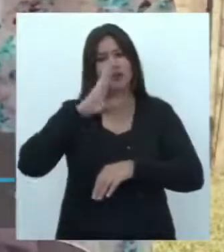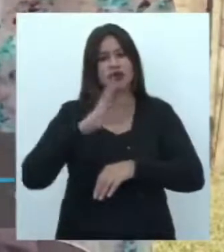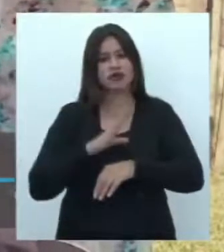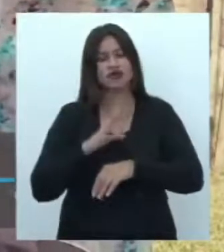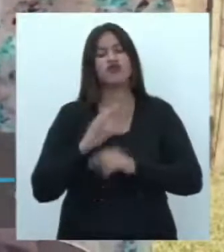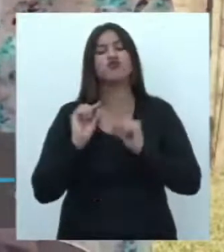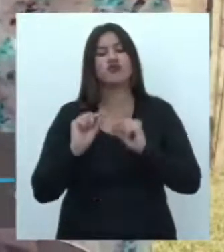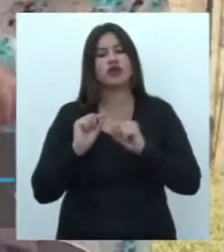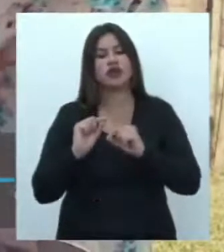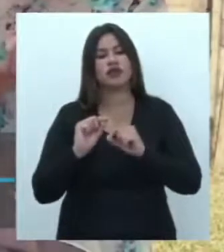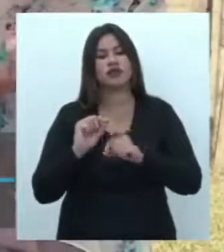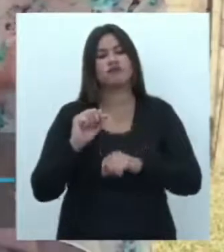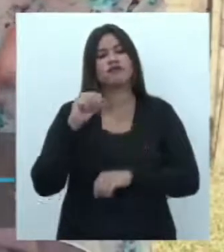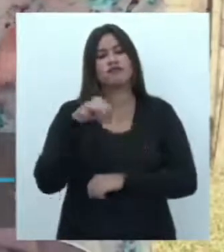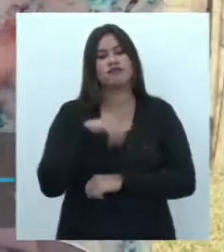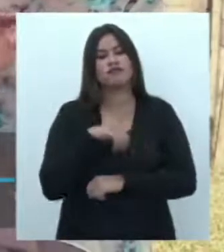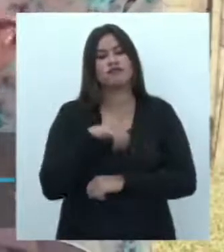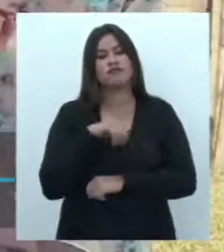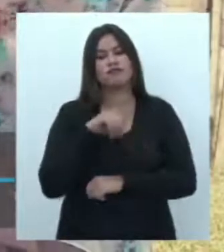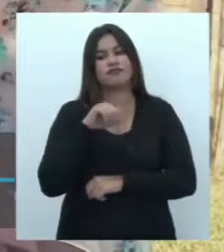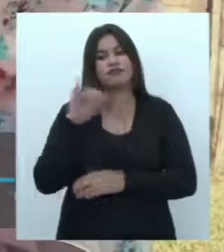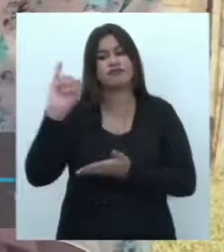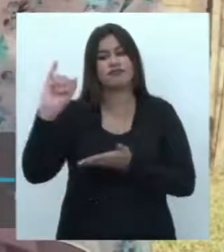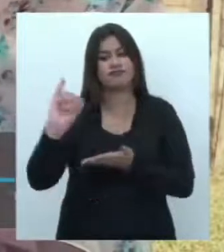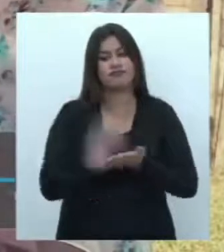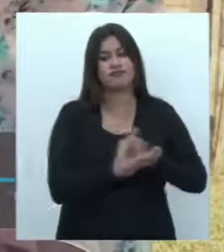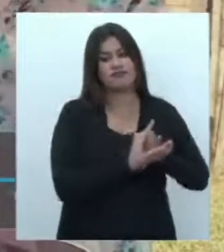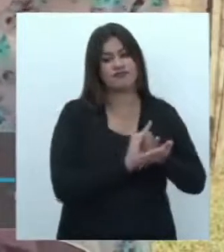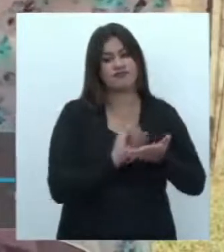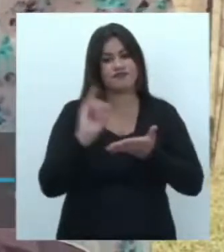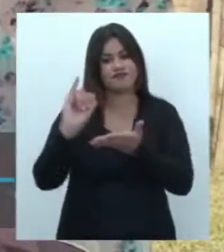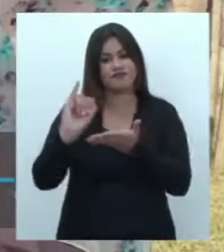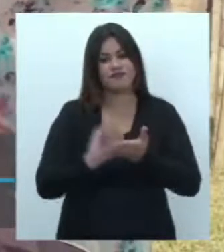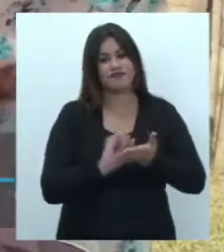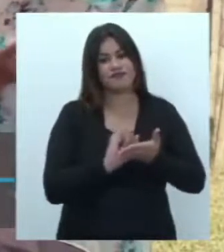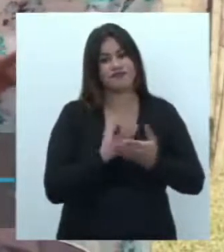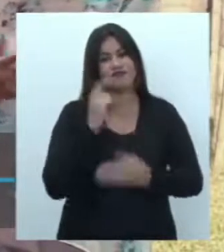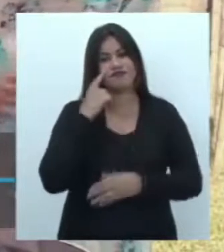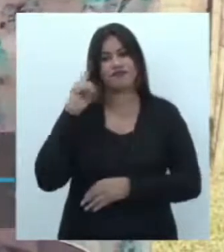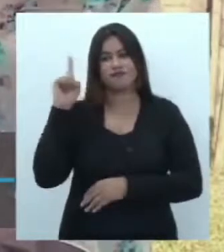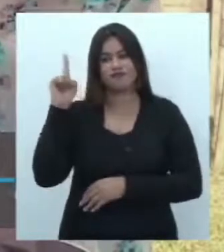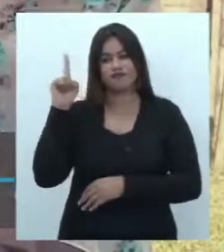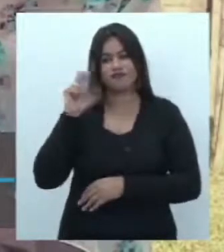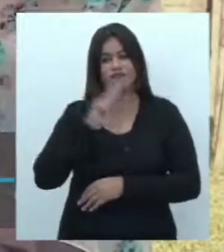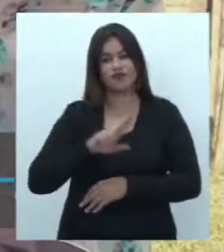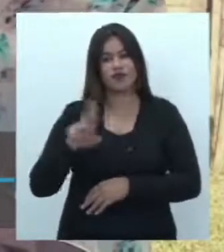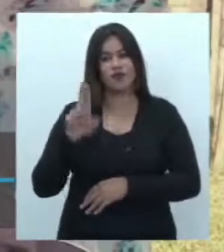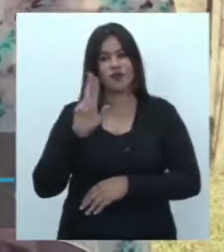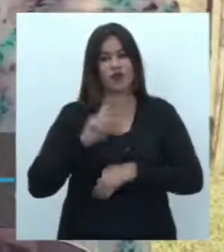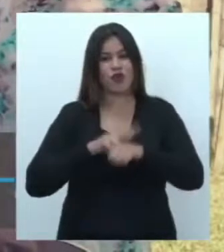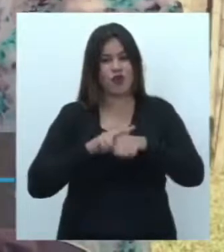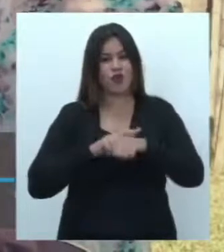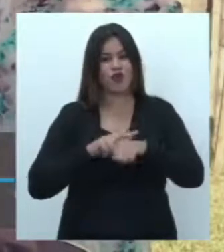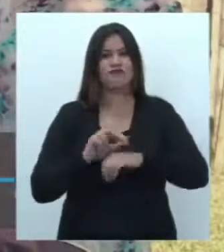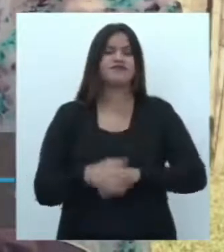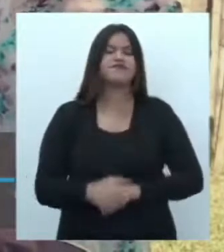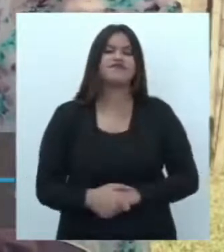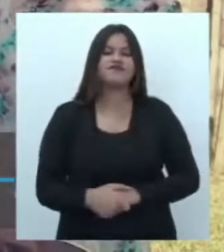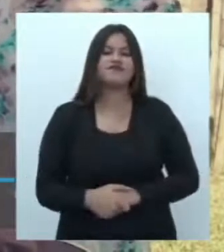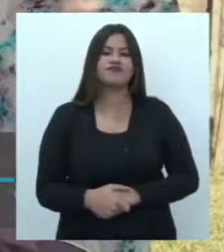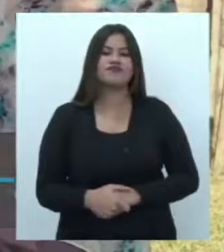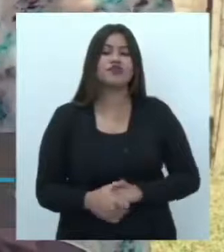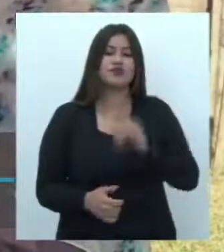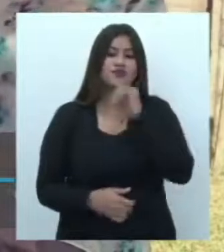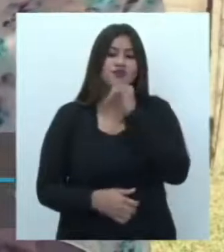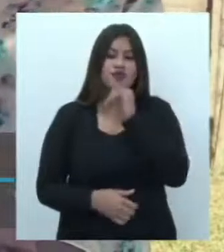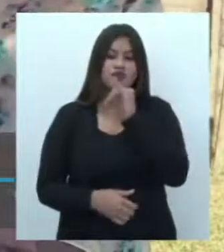esse deslocamento de imigração. Já o caso C é diferente. Alguém que estava no